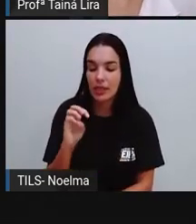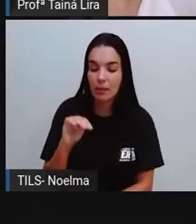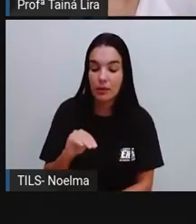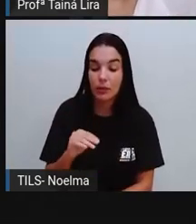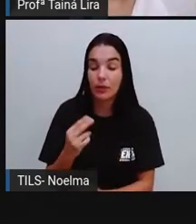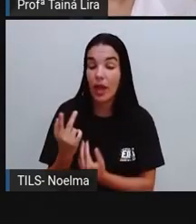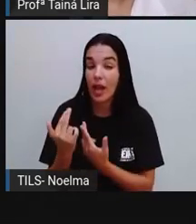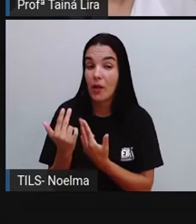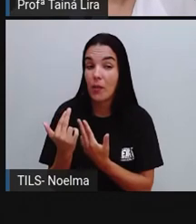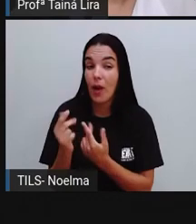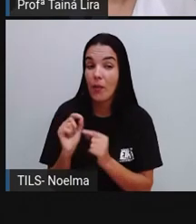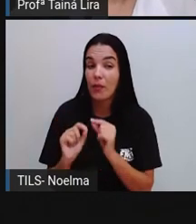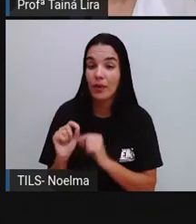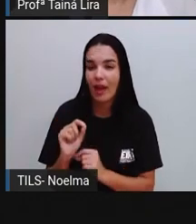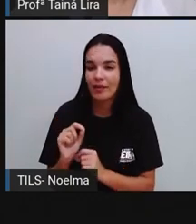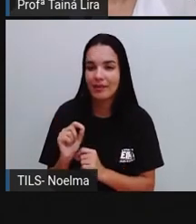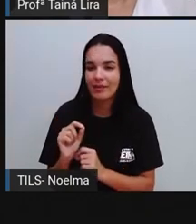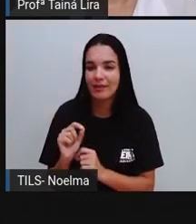mesma coisa que